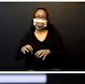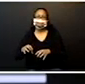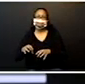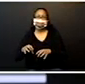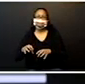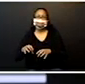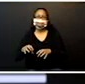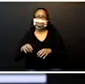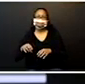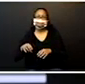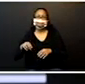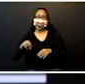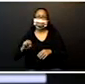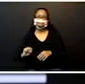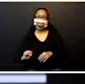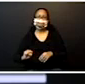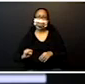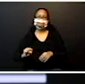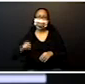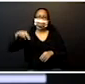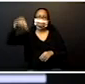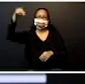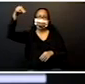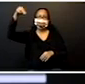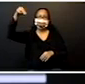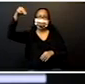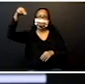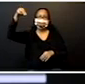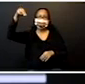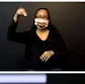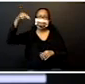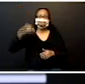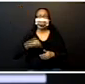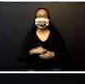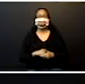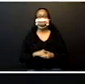Polo Norte. O pai dele é forte mesmo, não é assim?